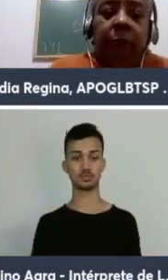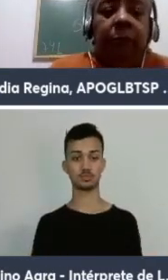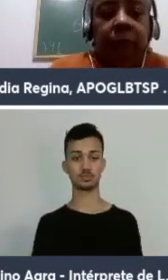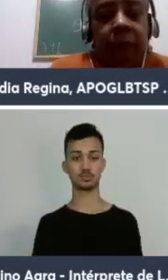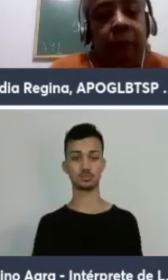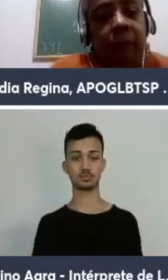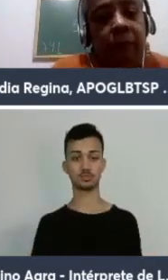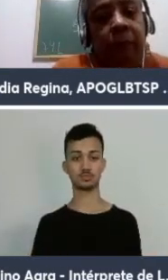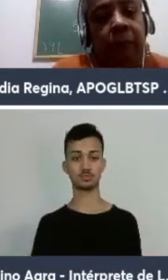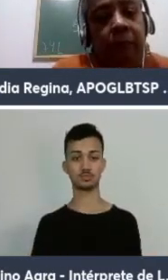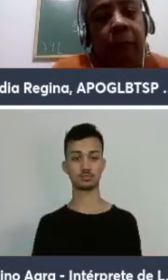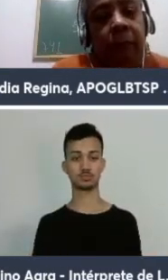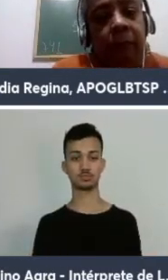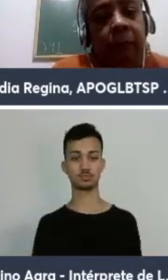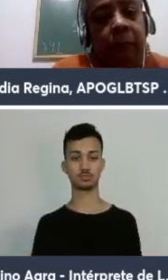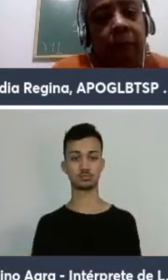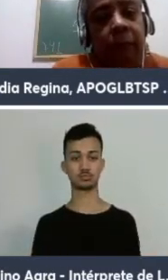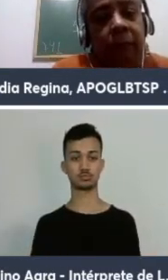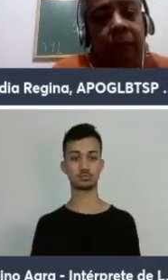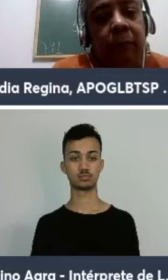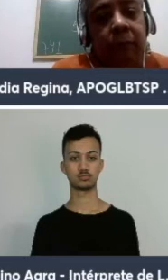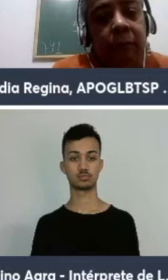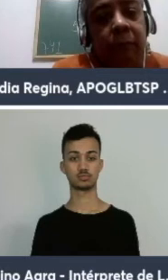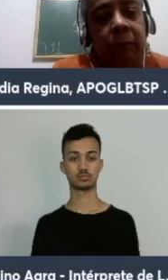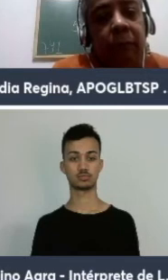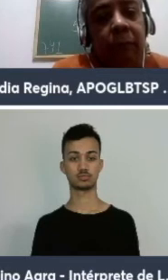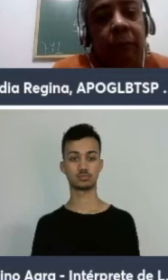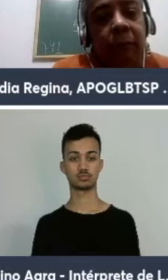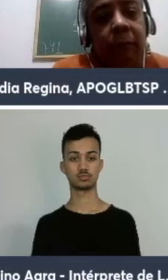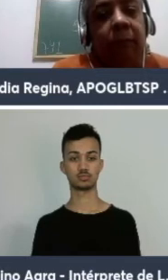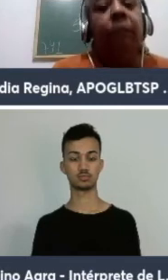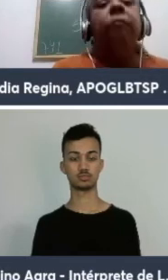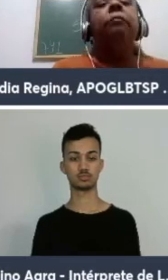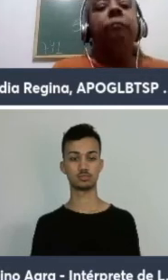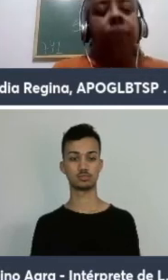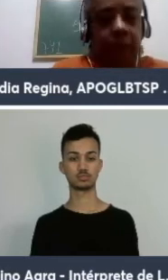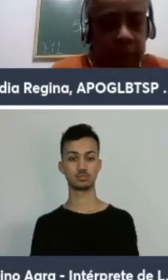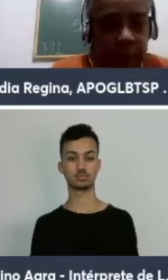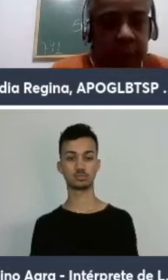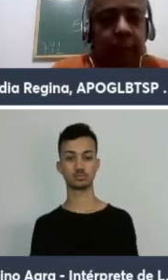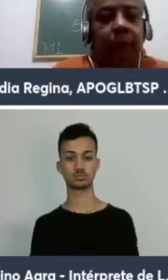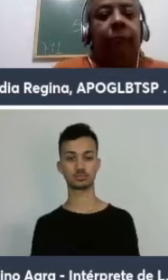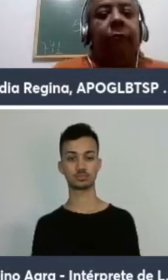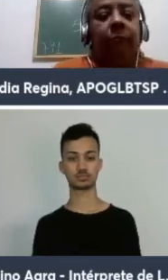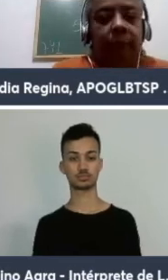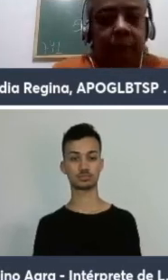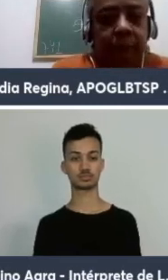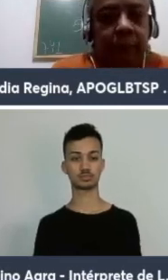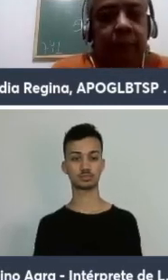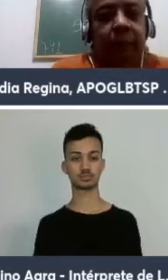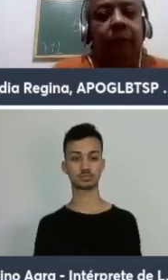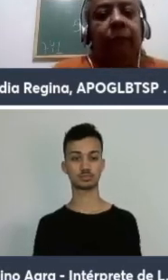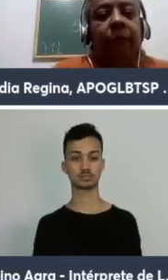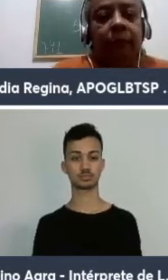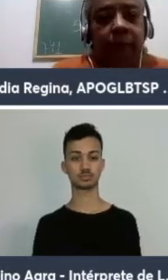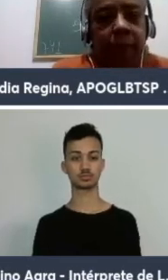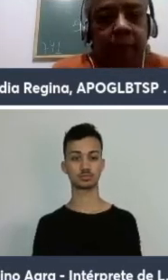há as coisas se segmentaram demais, não é? Então nós